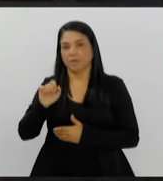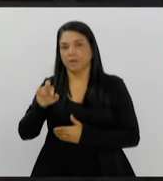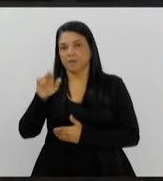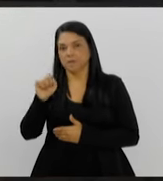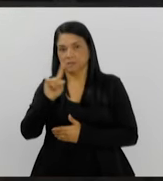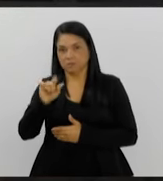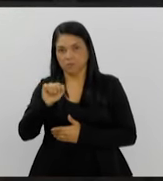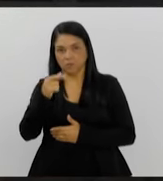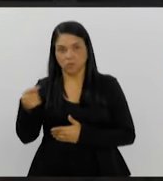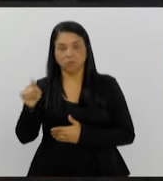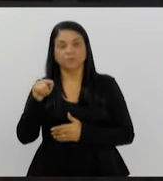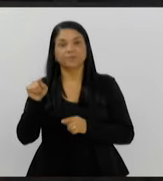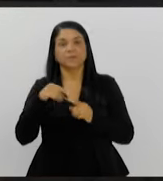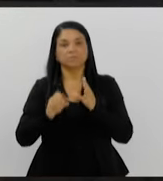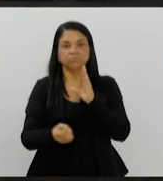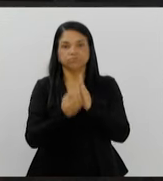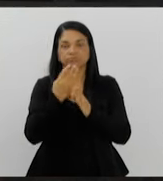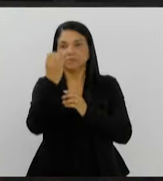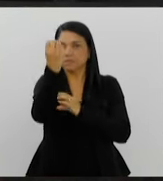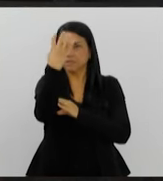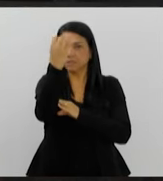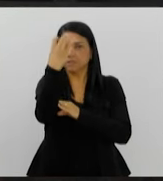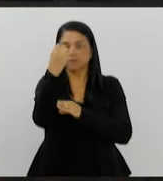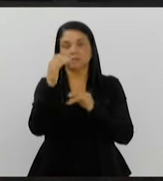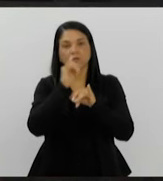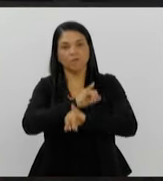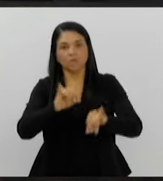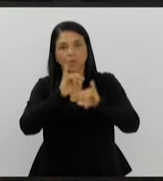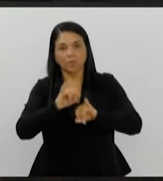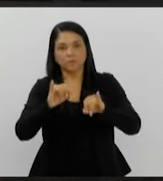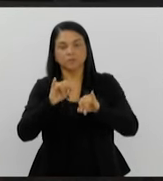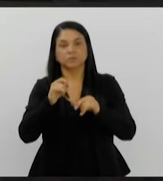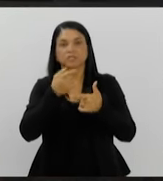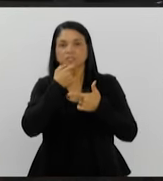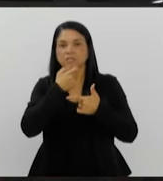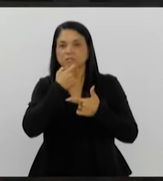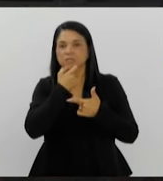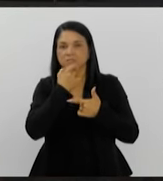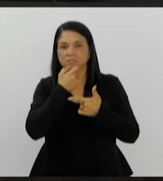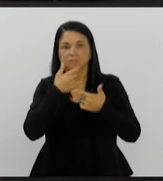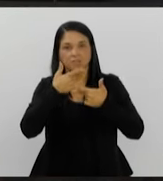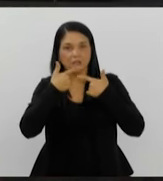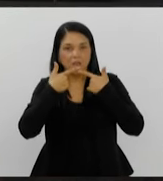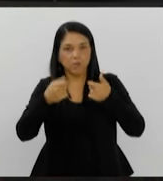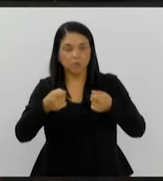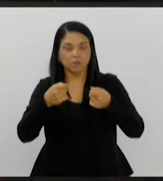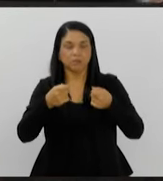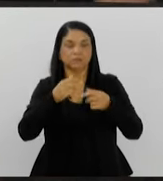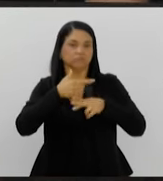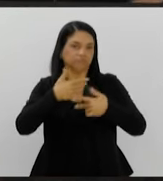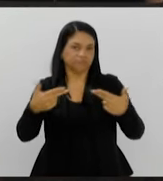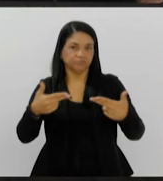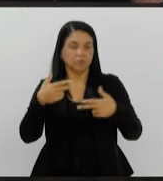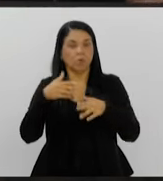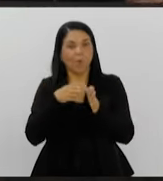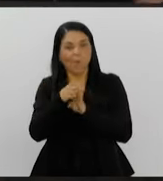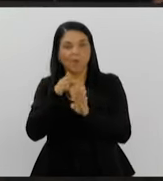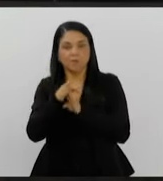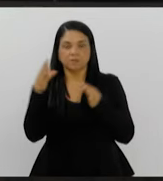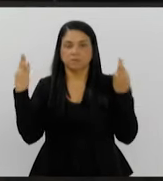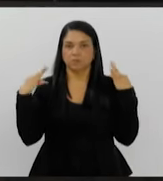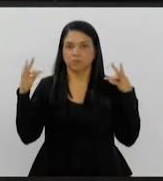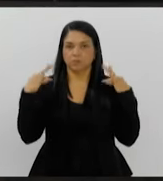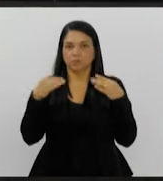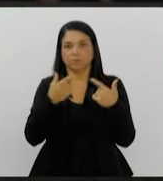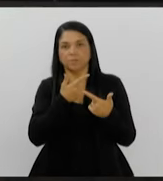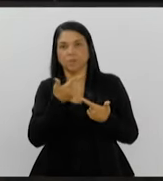dispõe sobre a instalação de sinalização informativa em idiomas estrangeiros para a orientação dos turistas de outros países